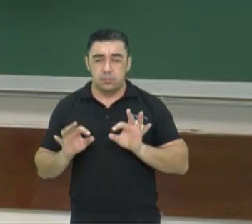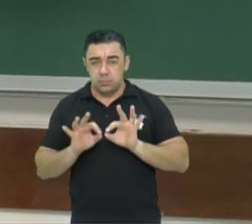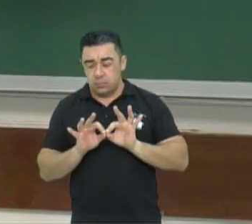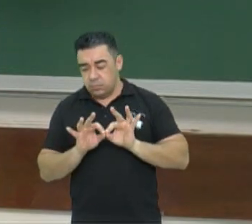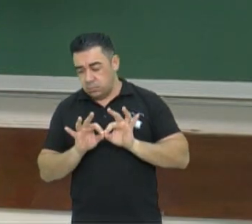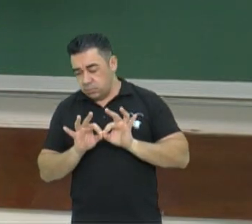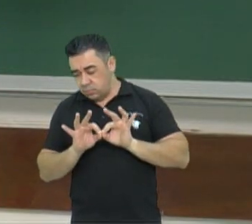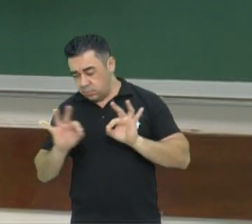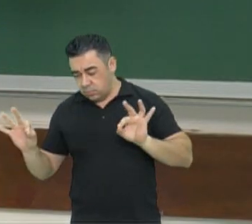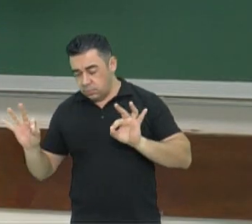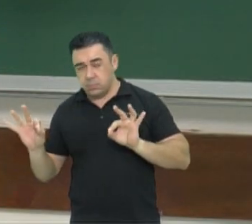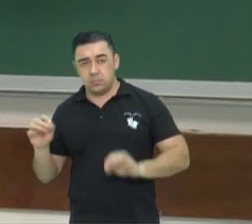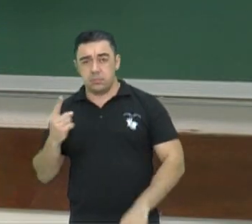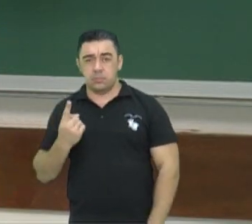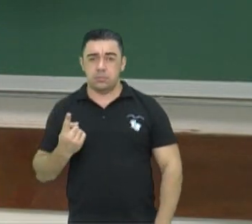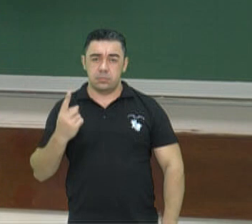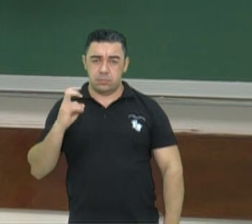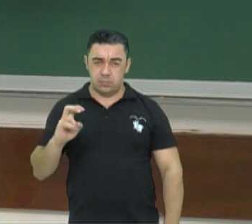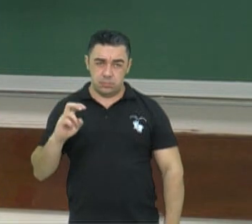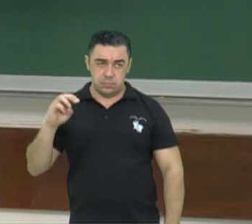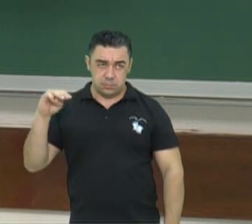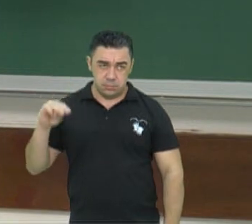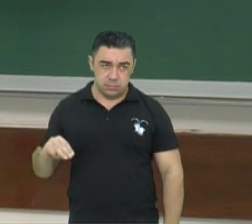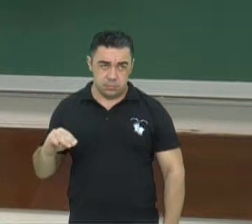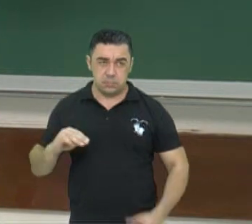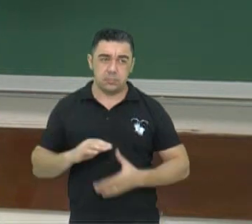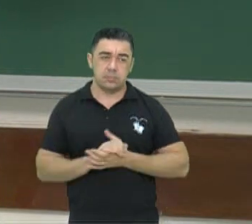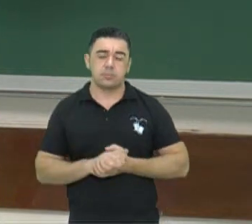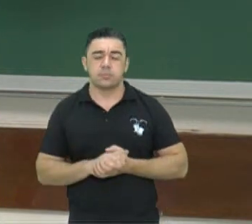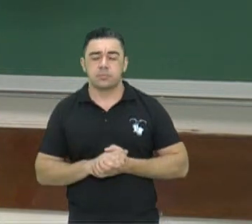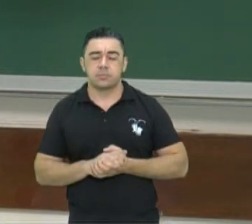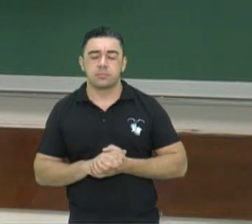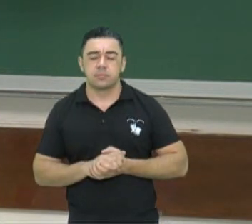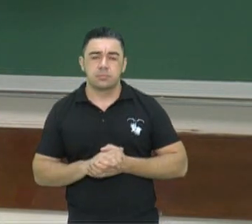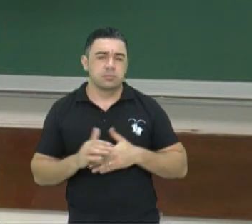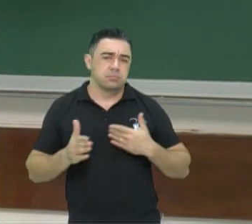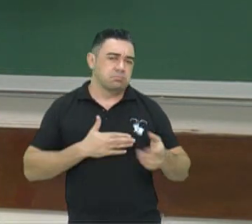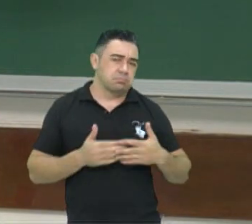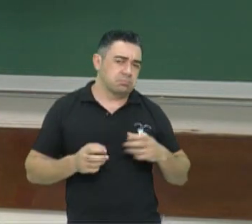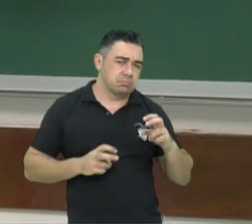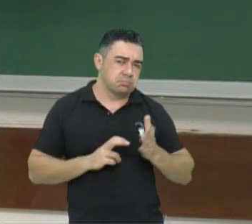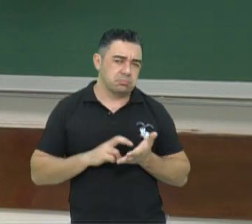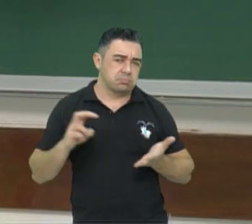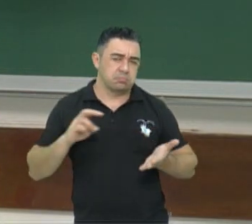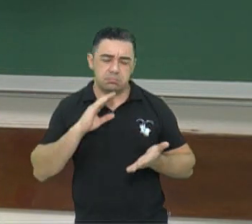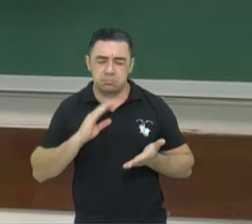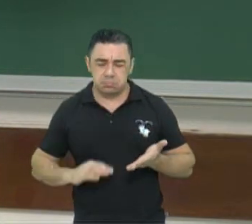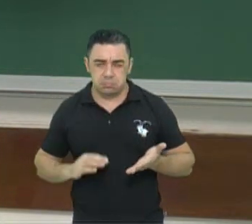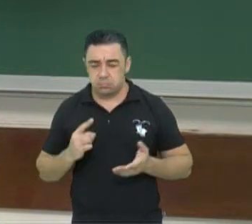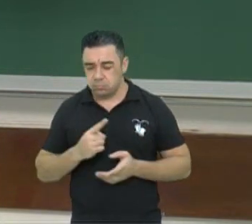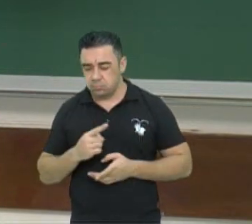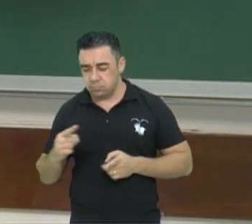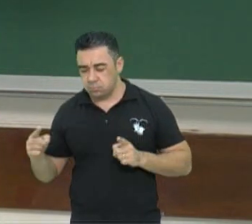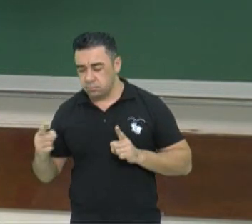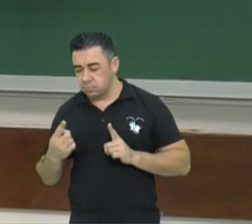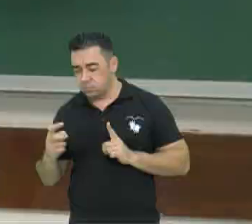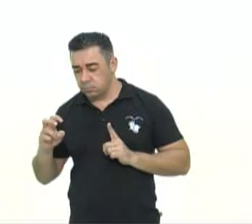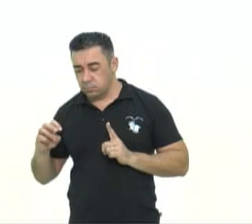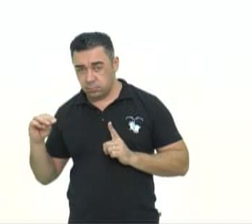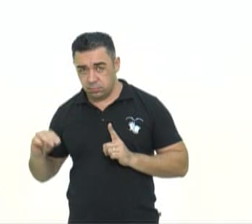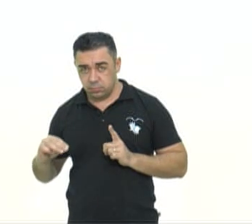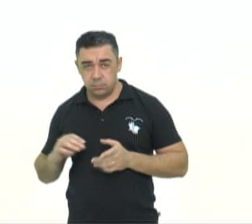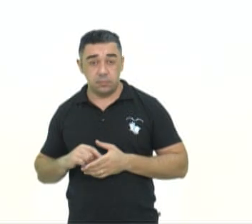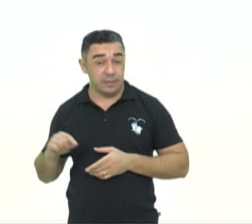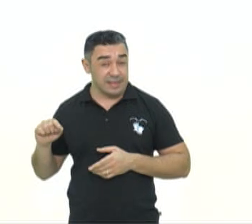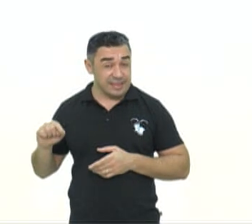aqui? Mede 15 metros, tá? Então, independente se for de manhã ou à tarde, essa sombra tem 15 metros.